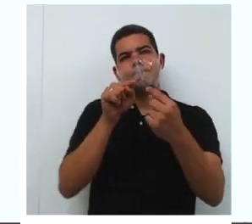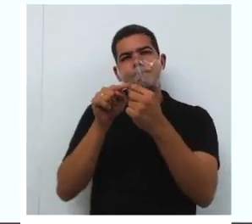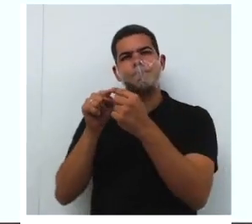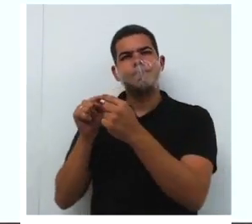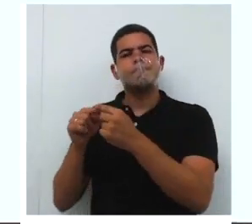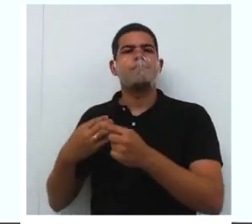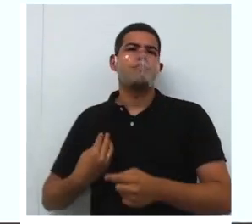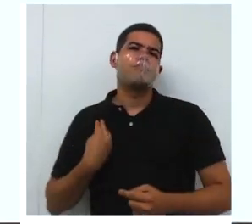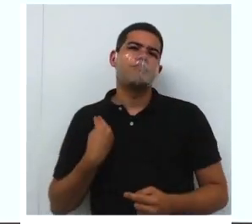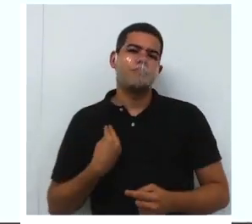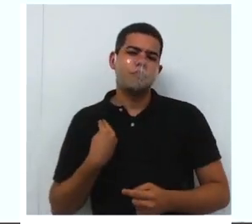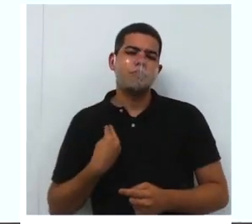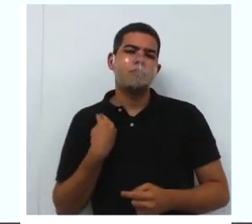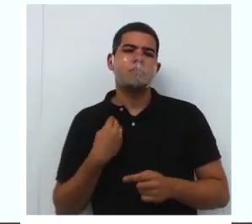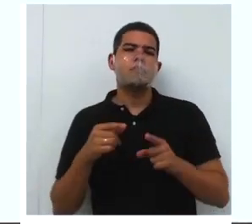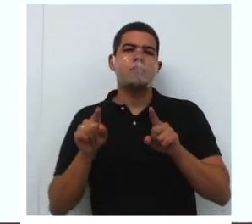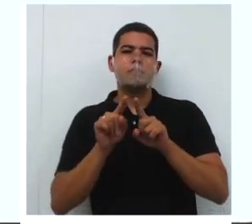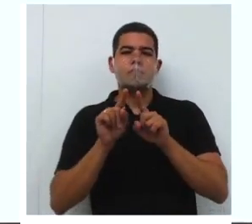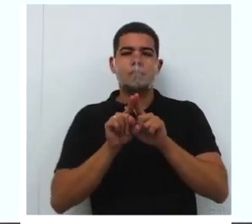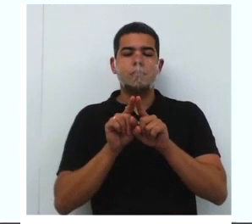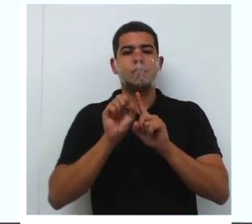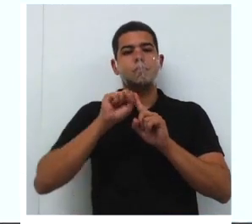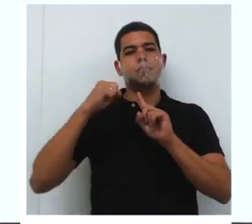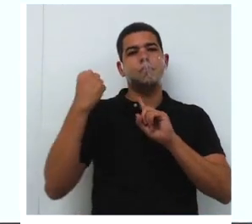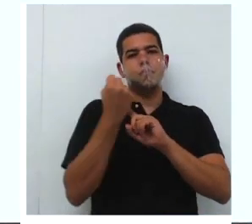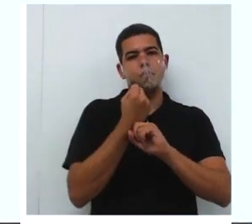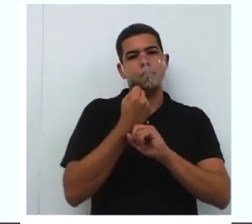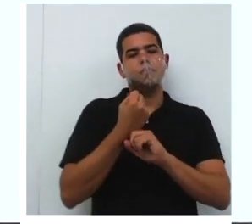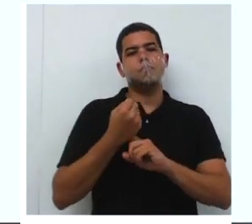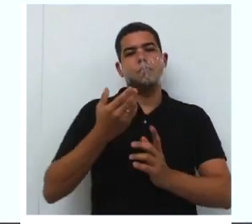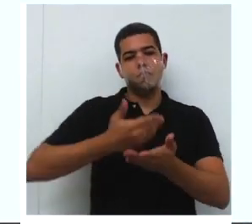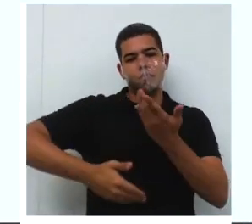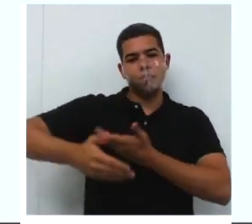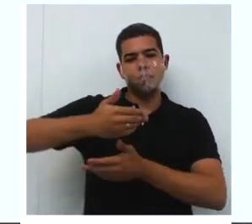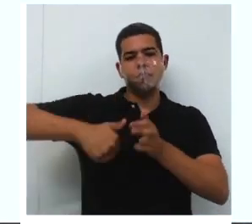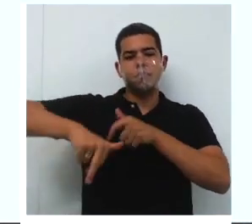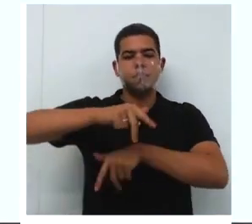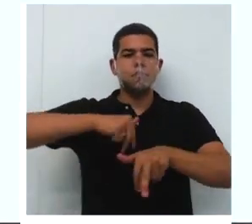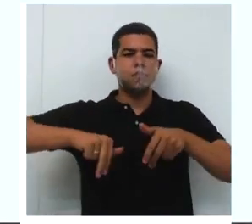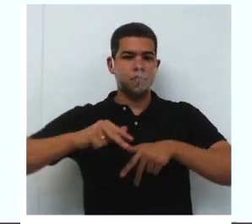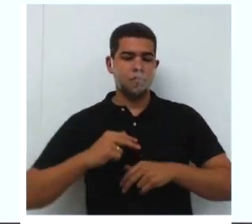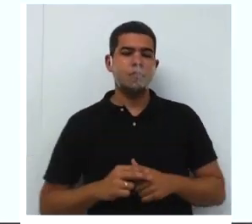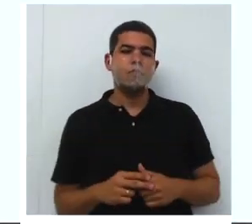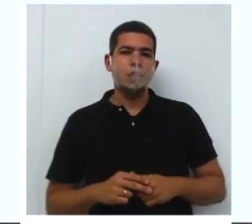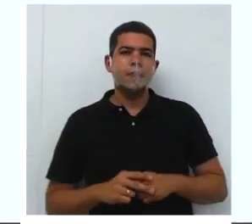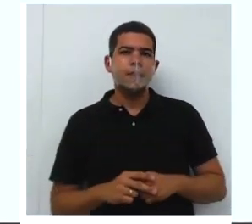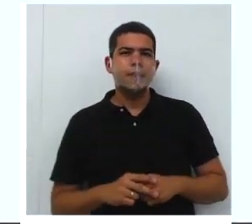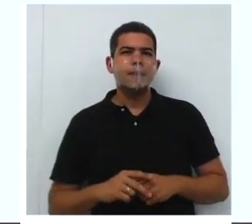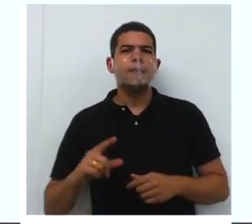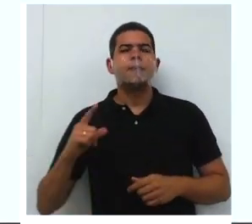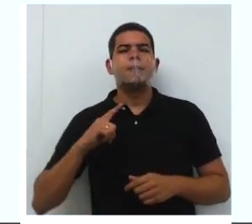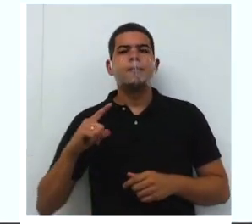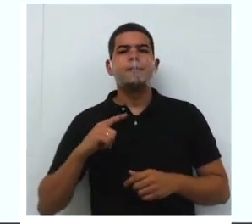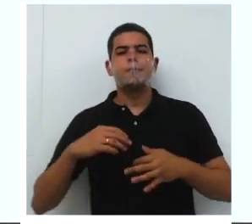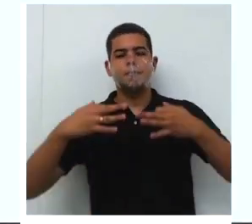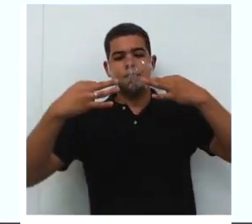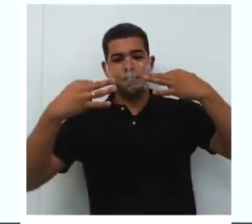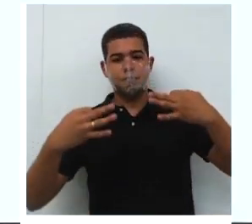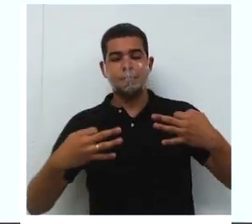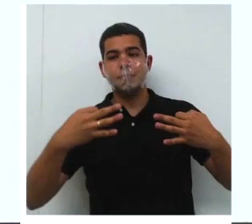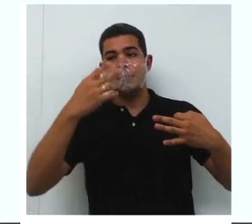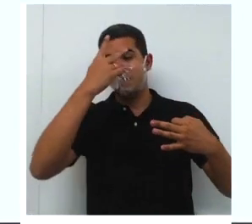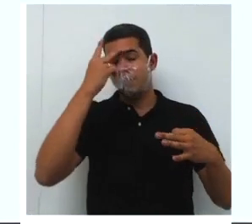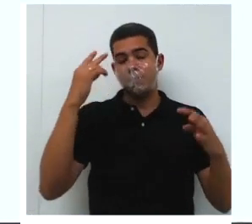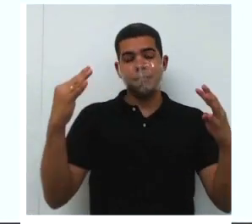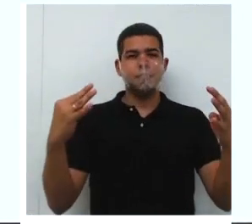e façamos parte das pessoas que o quê? Tem um procedimento exemplar diante